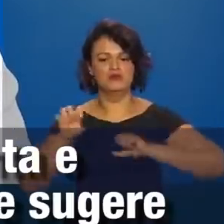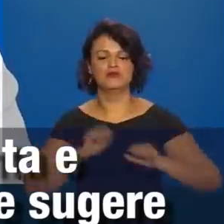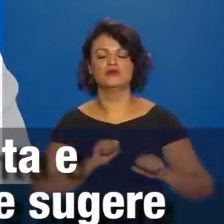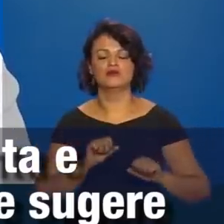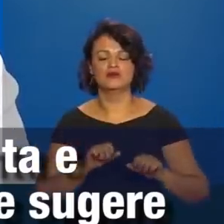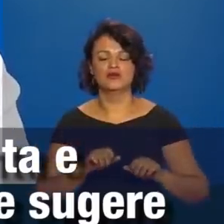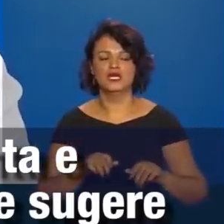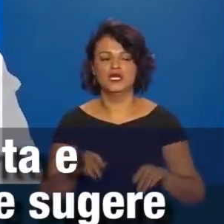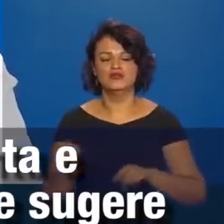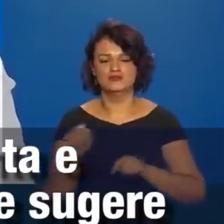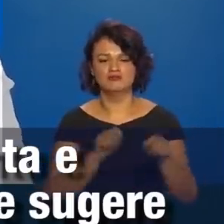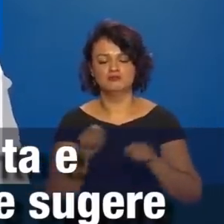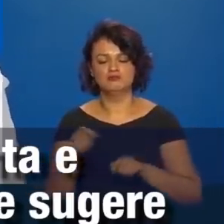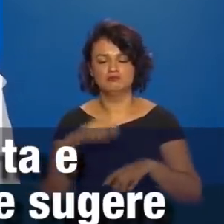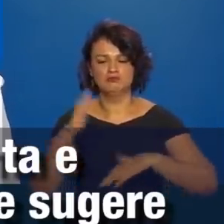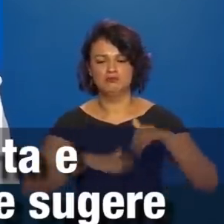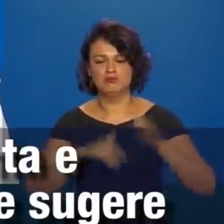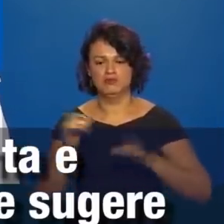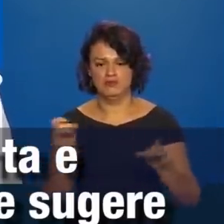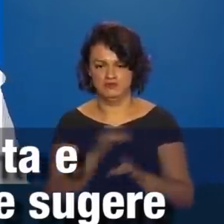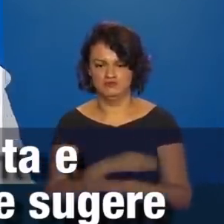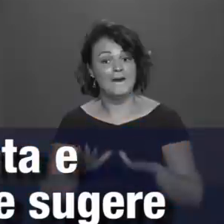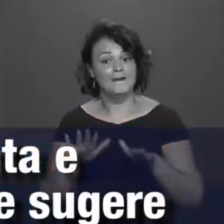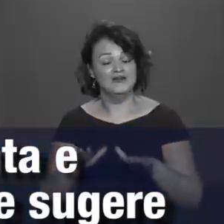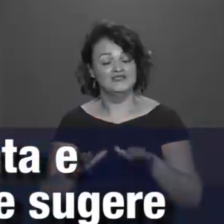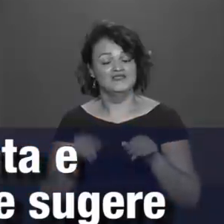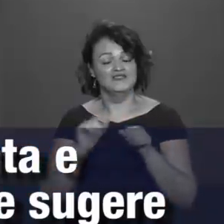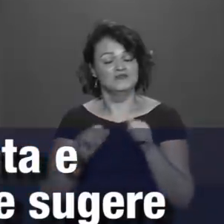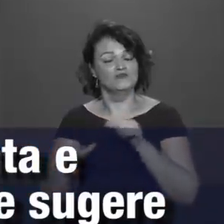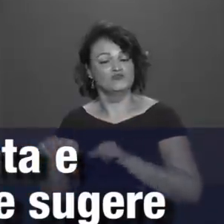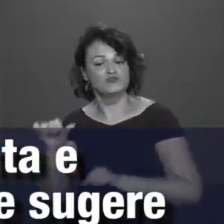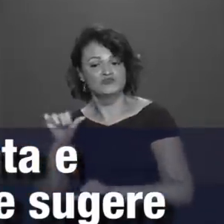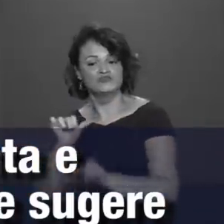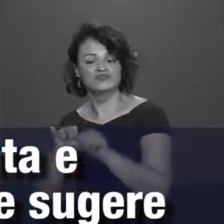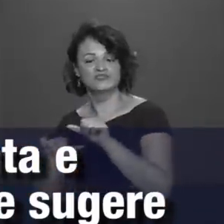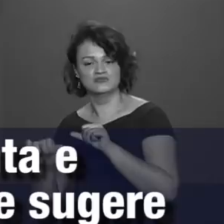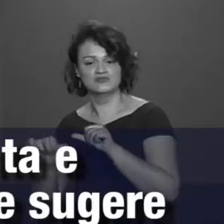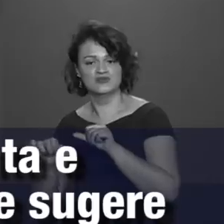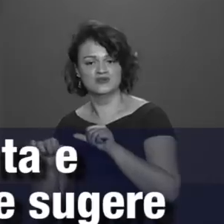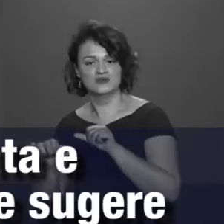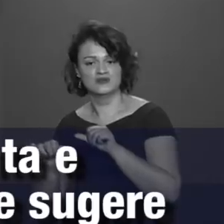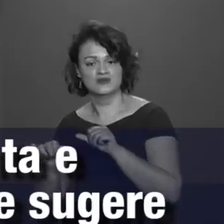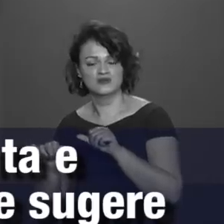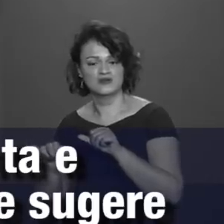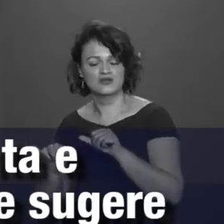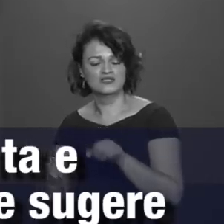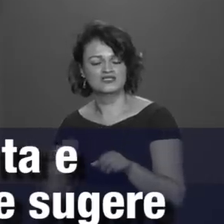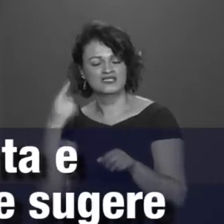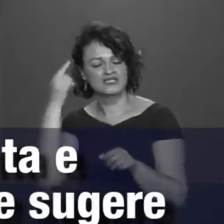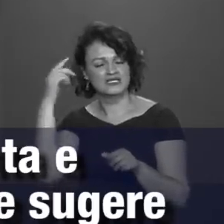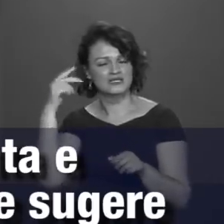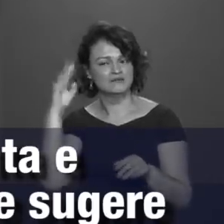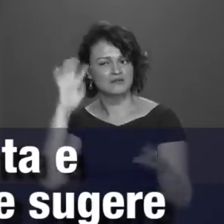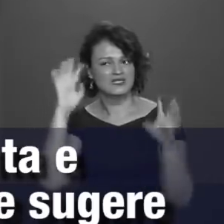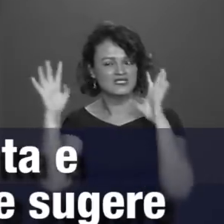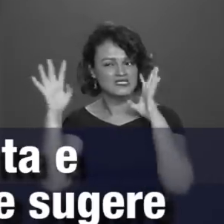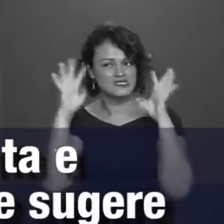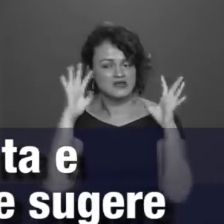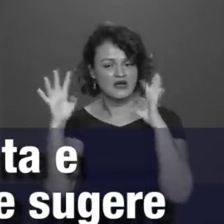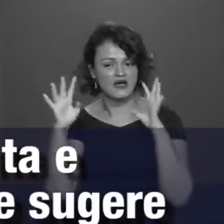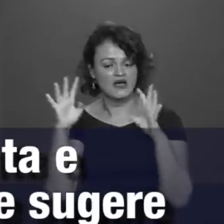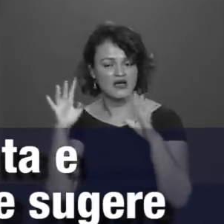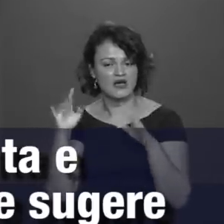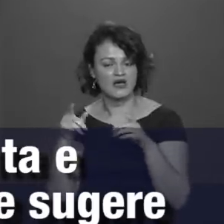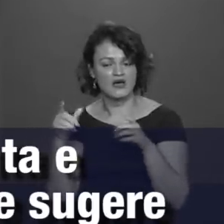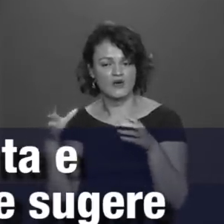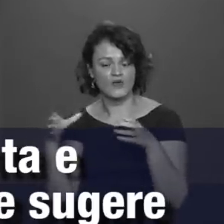passar o próximo? Basicamente é isso, secretário. Bom dia. Se você apoia Jair Bolsonaro, curta este vídeo. Manifeste a